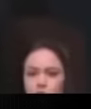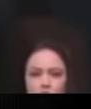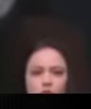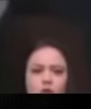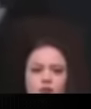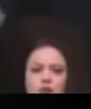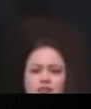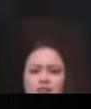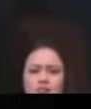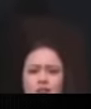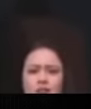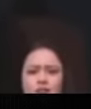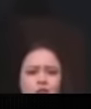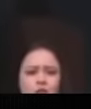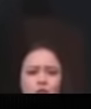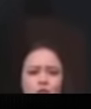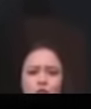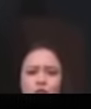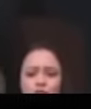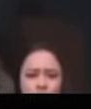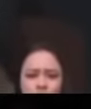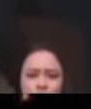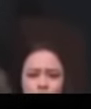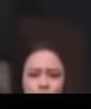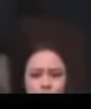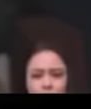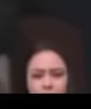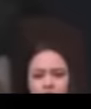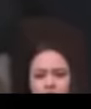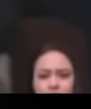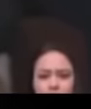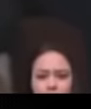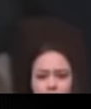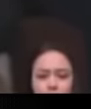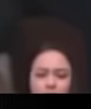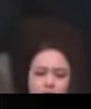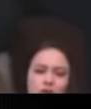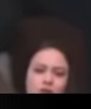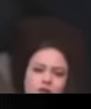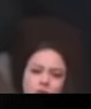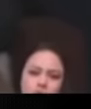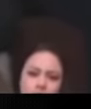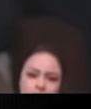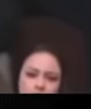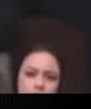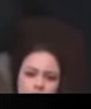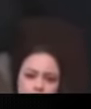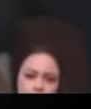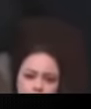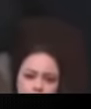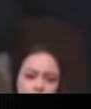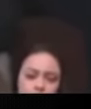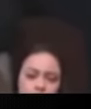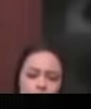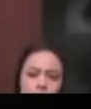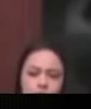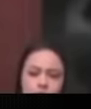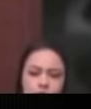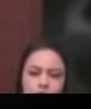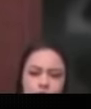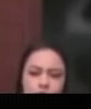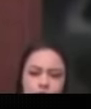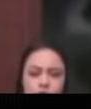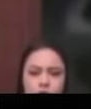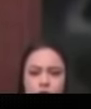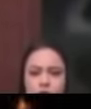cabem inúmeros recursos, cumprimento de sentença em primeiro grau. Você tem apelação, você tem recurso. A reclamação não é sucedânea, recursal, e nós todos